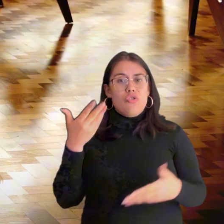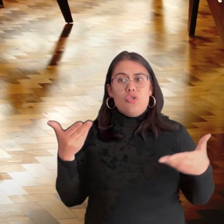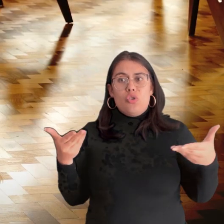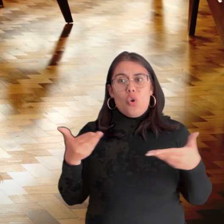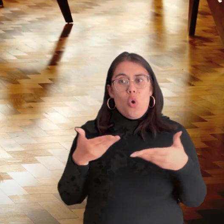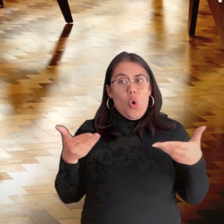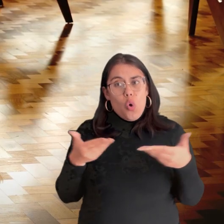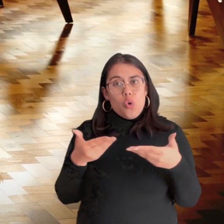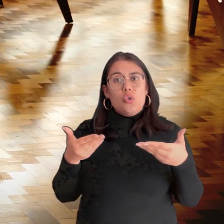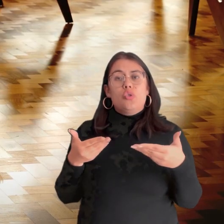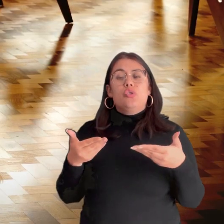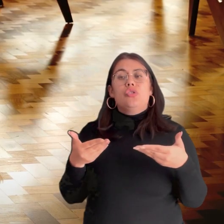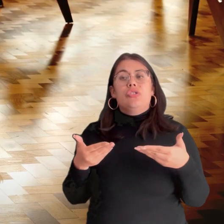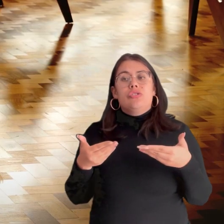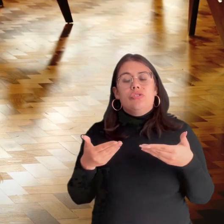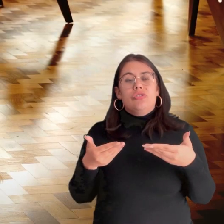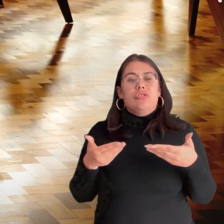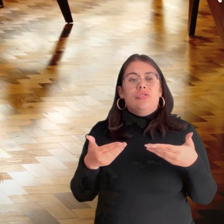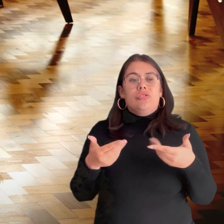no Prudência.